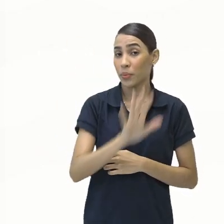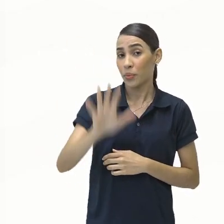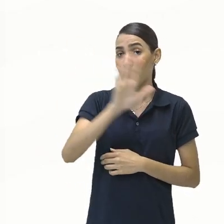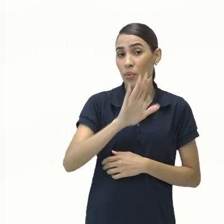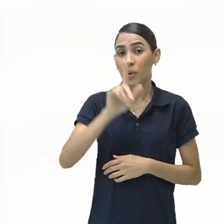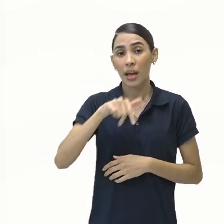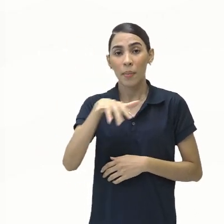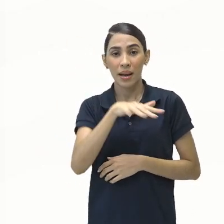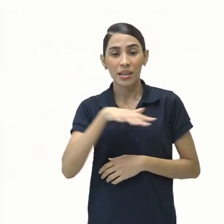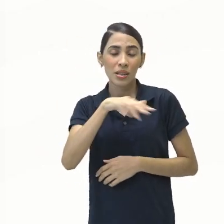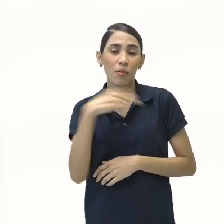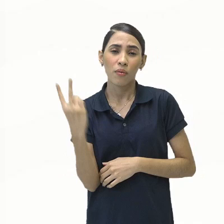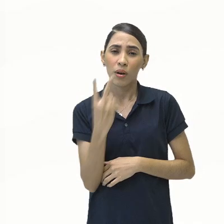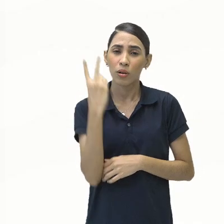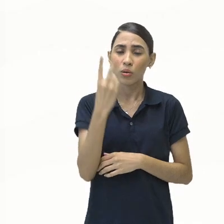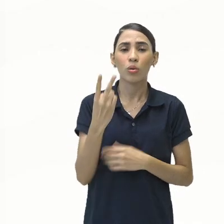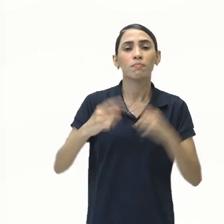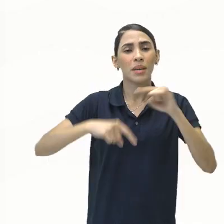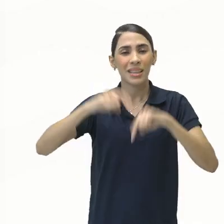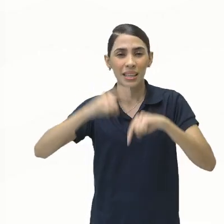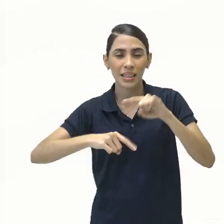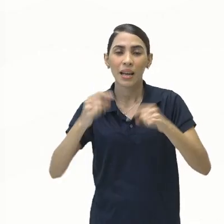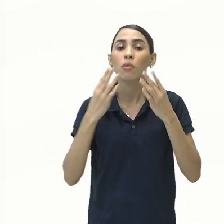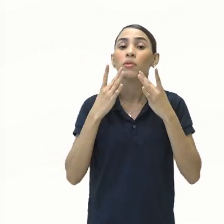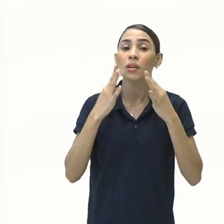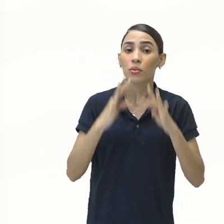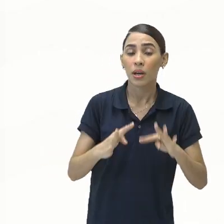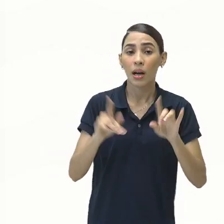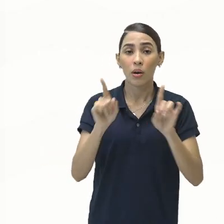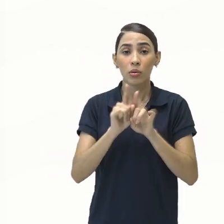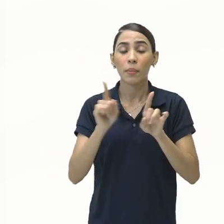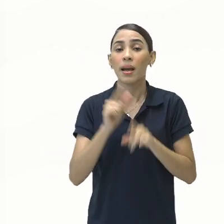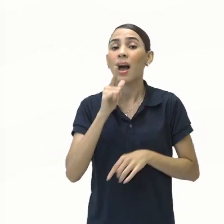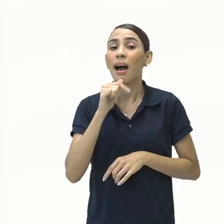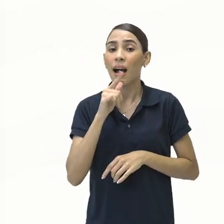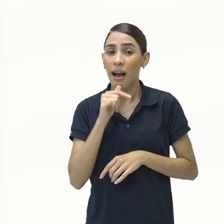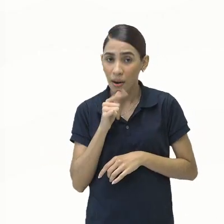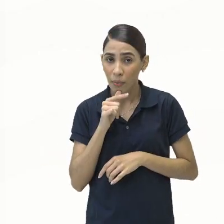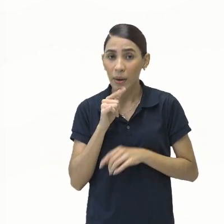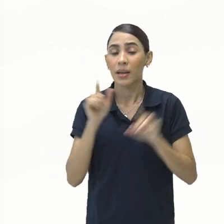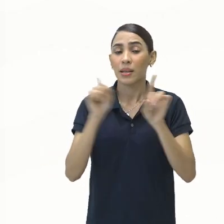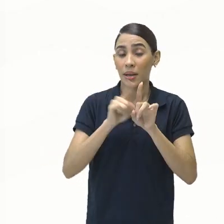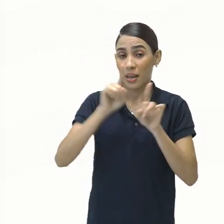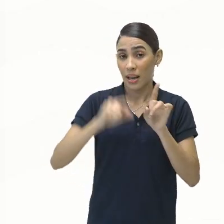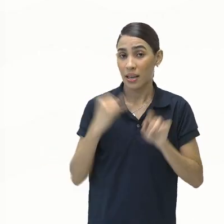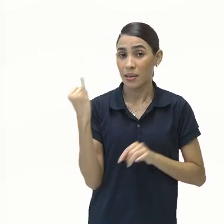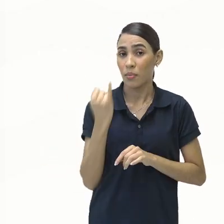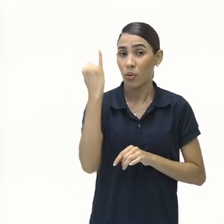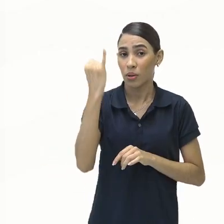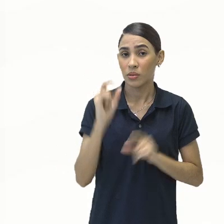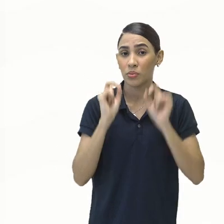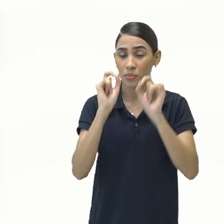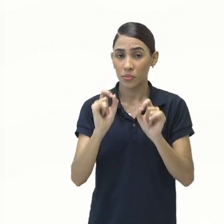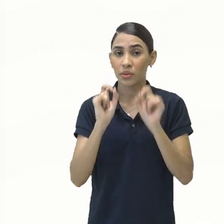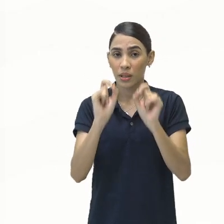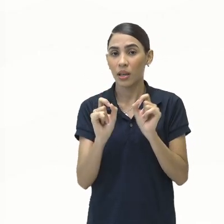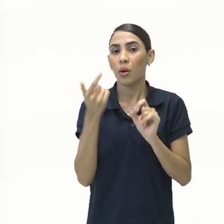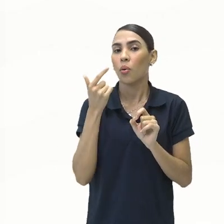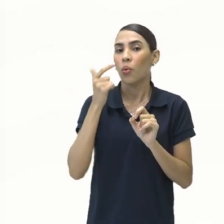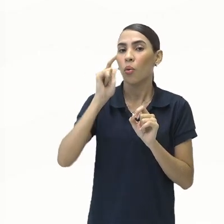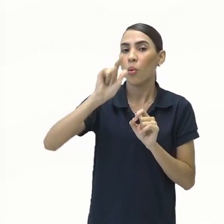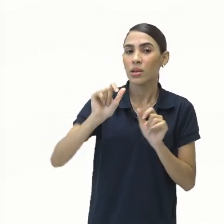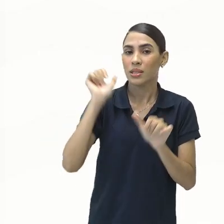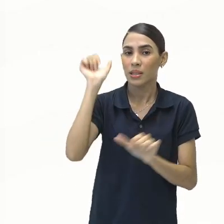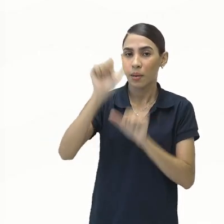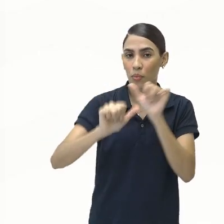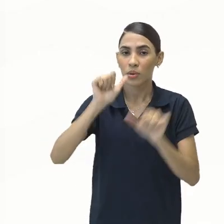uma região rica em recursos naturais, em recursos hídricos, e é uma região importante também para a manutenção